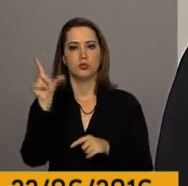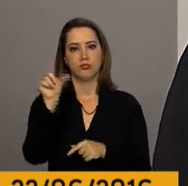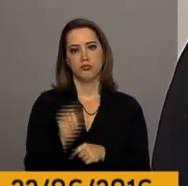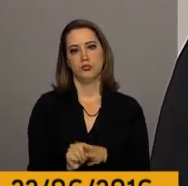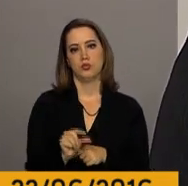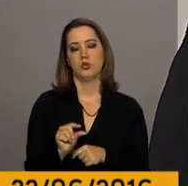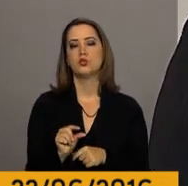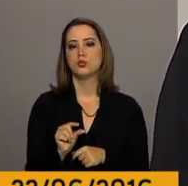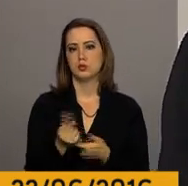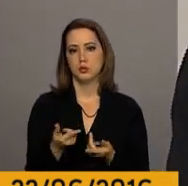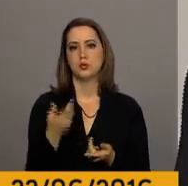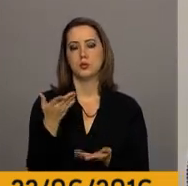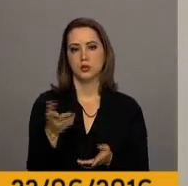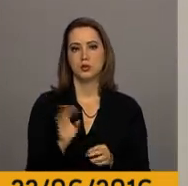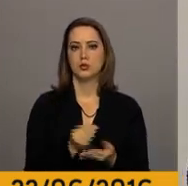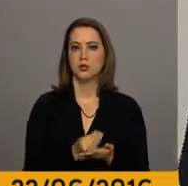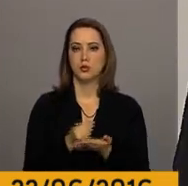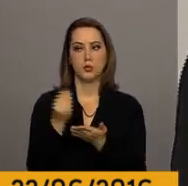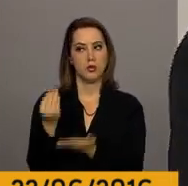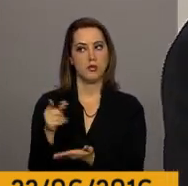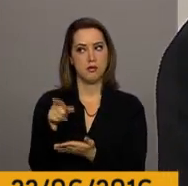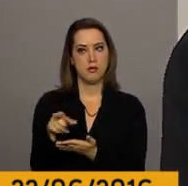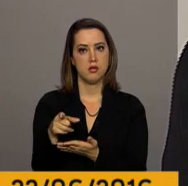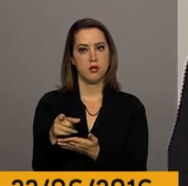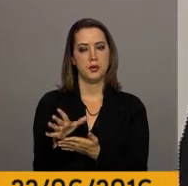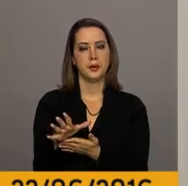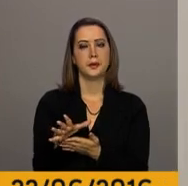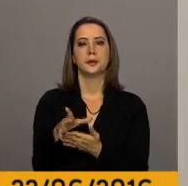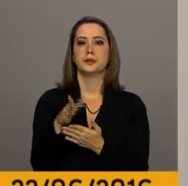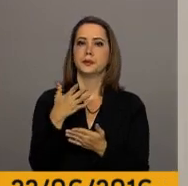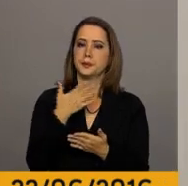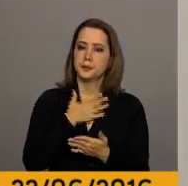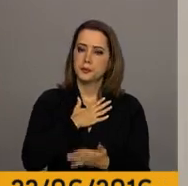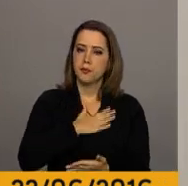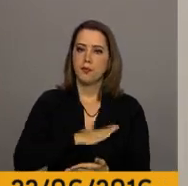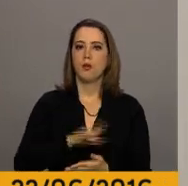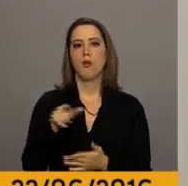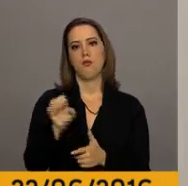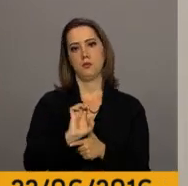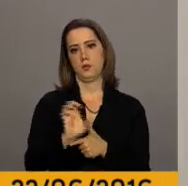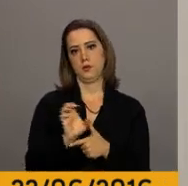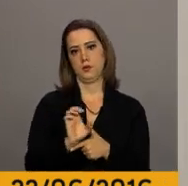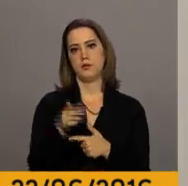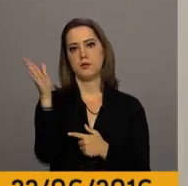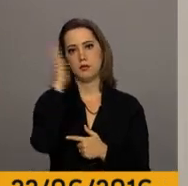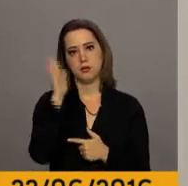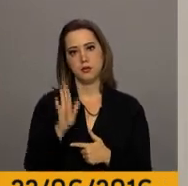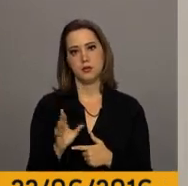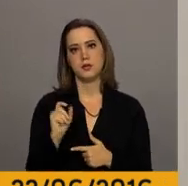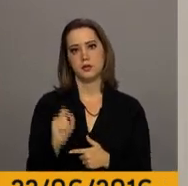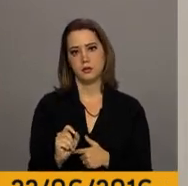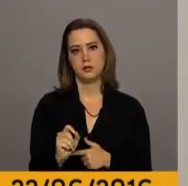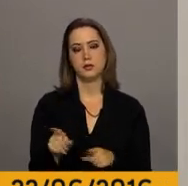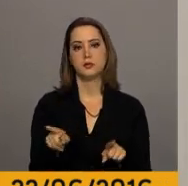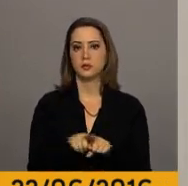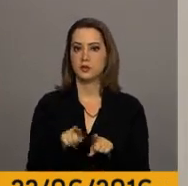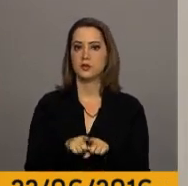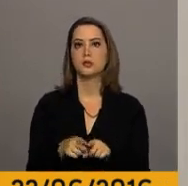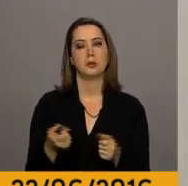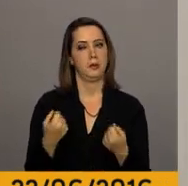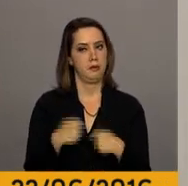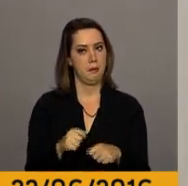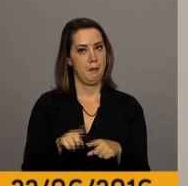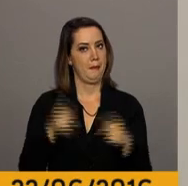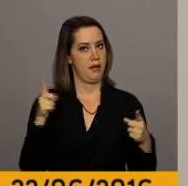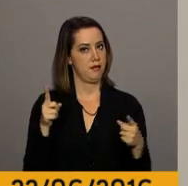sensivelmente e dando por assim dizer um grande respiro para os estados brasileiros Em contrapartida solicitamos